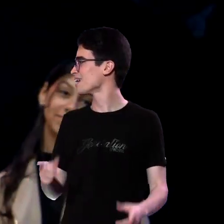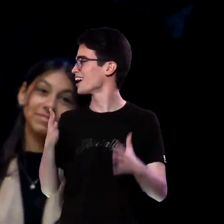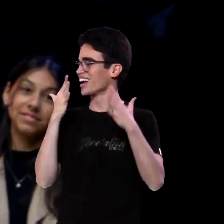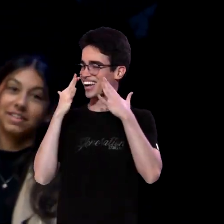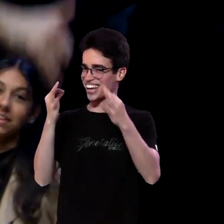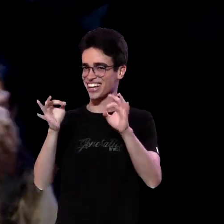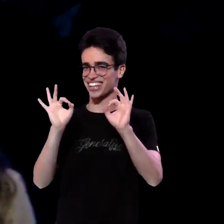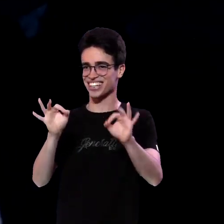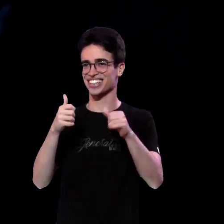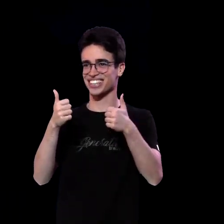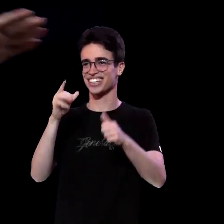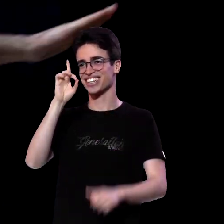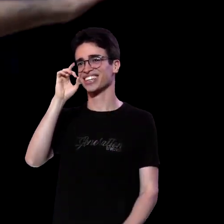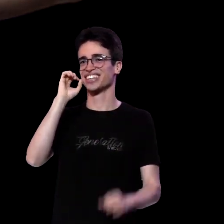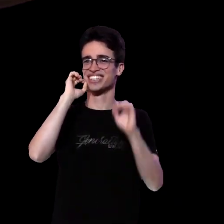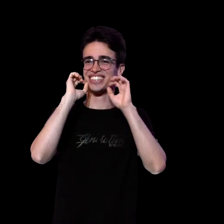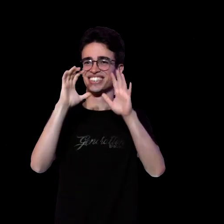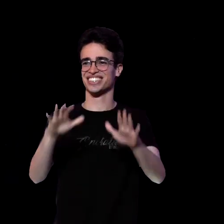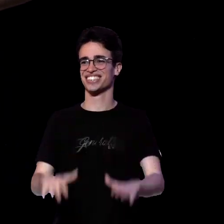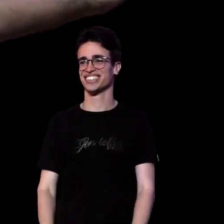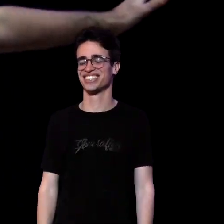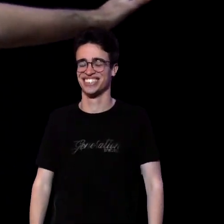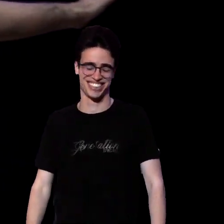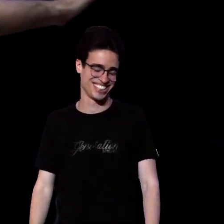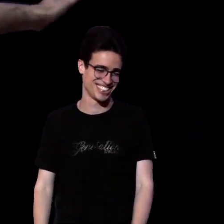bom. Deus abençoe. Enfim,